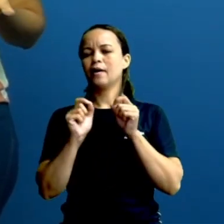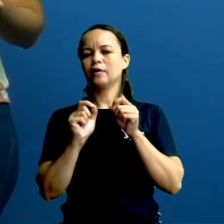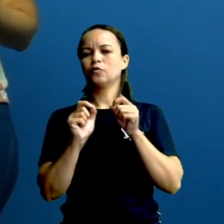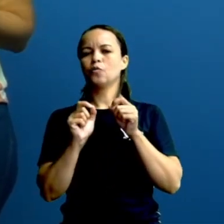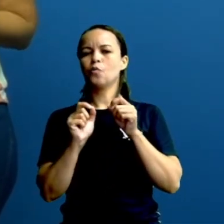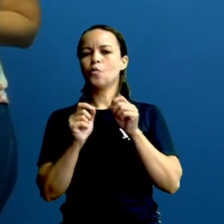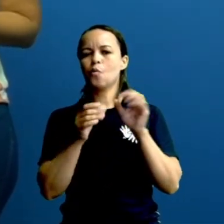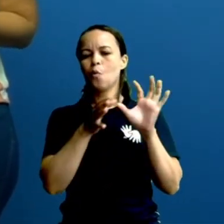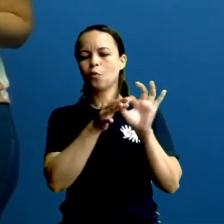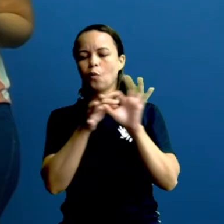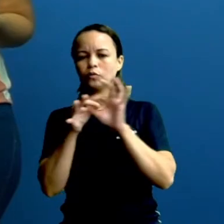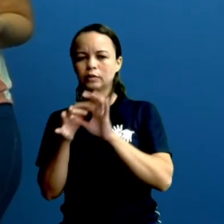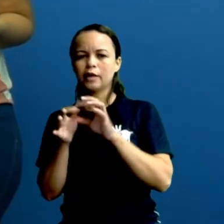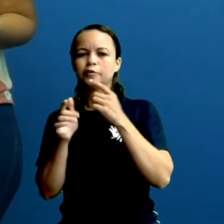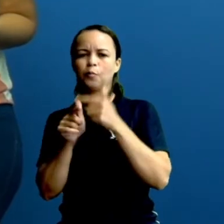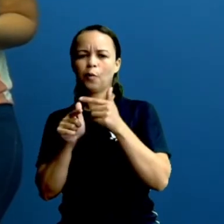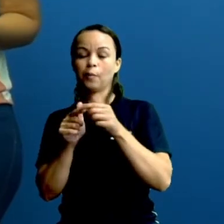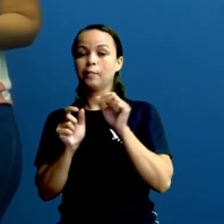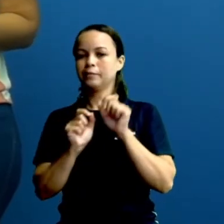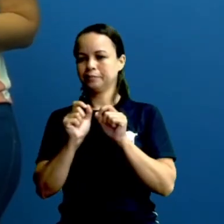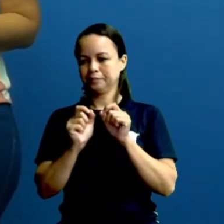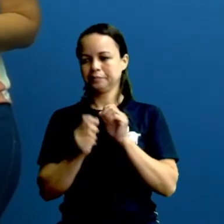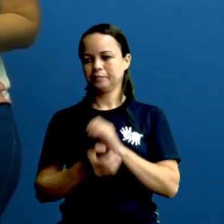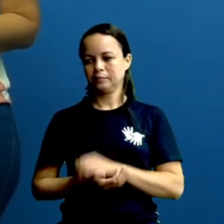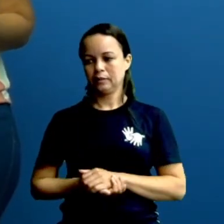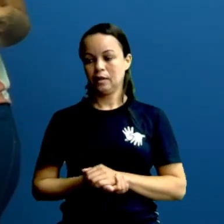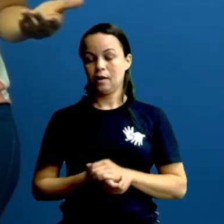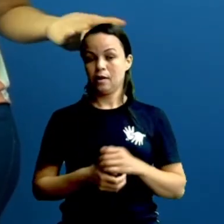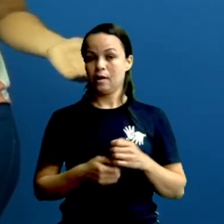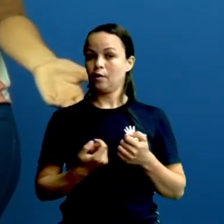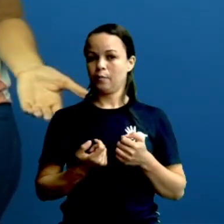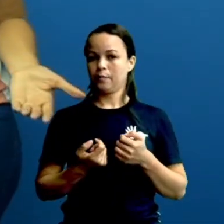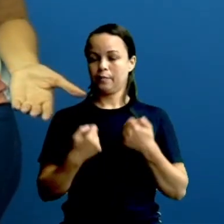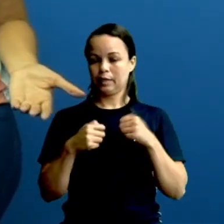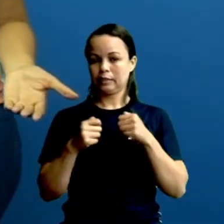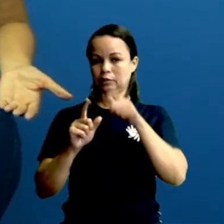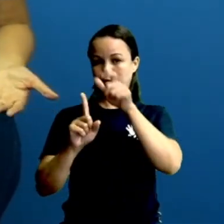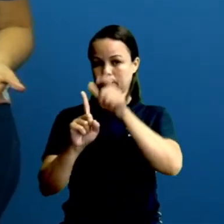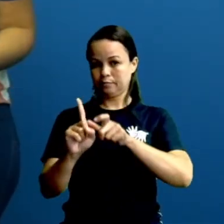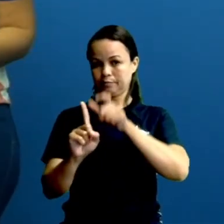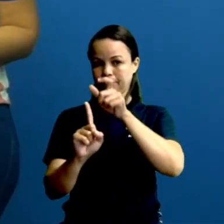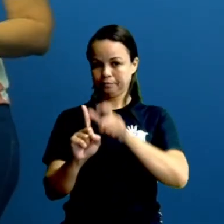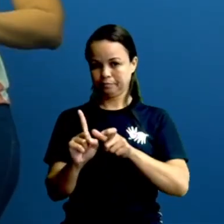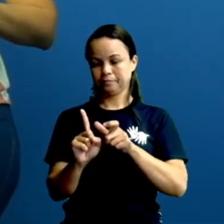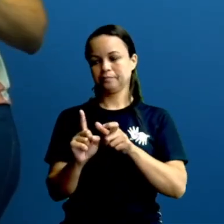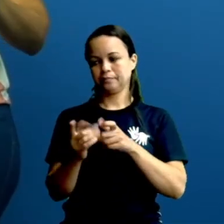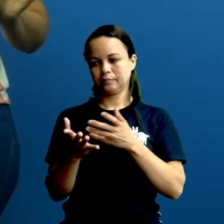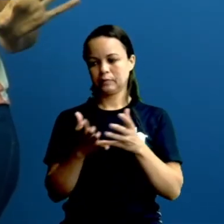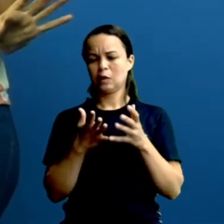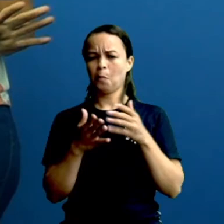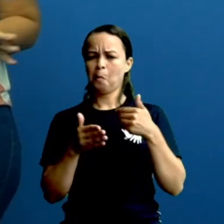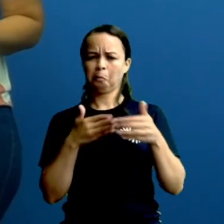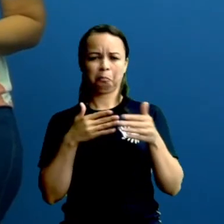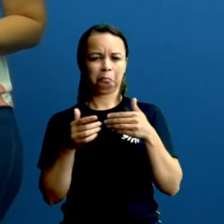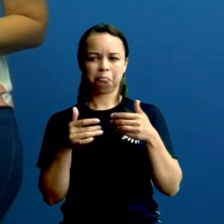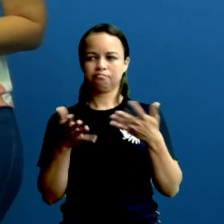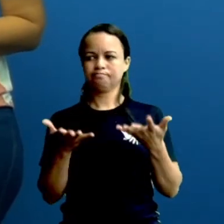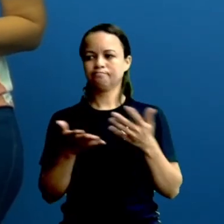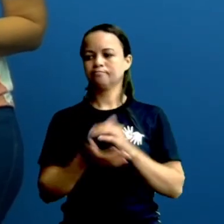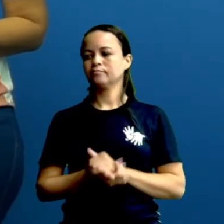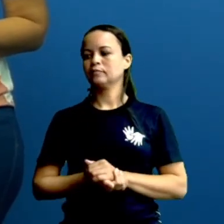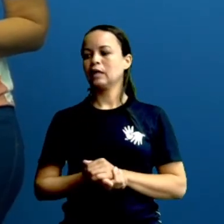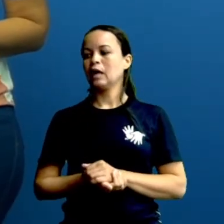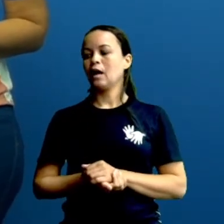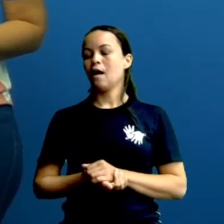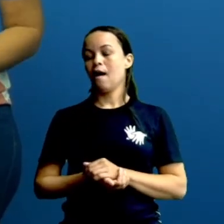o contexto do nosso probleminha? Ó, eu preciso do personagem, tá? E aí pode ser qualquer um.